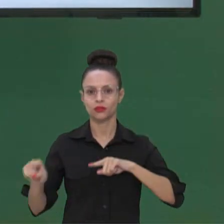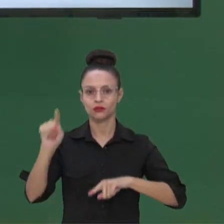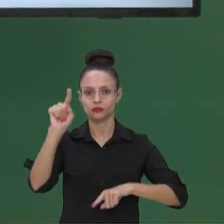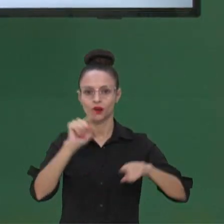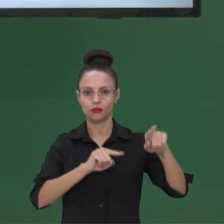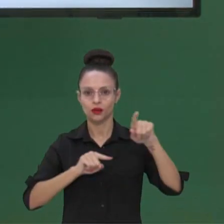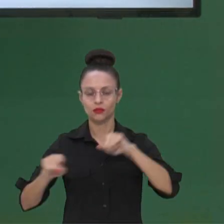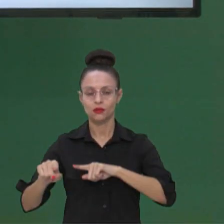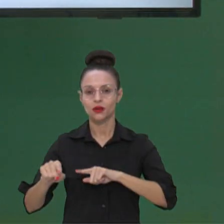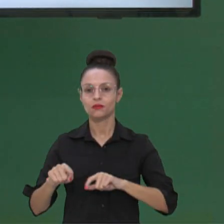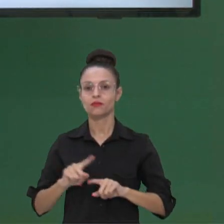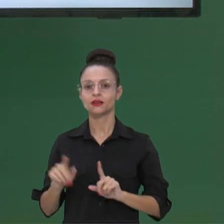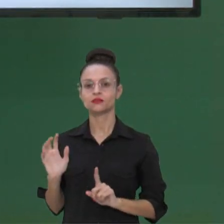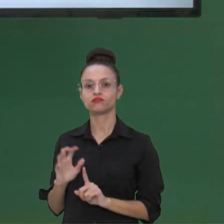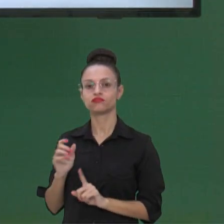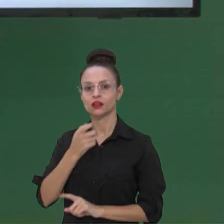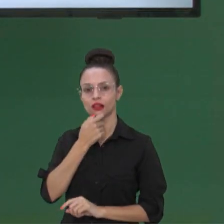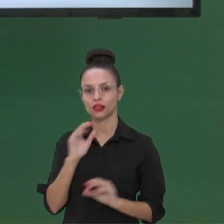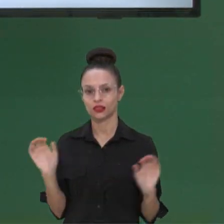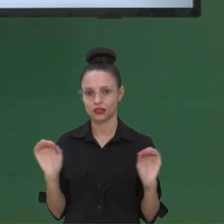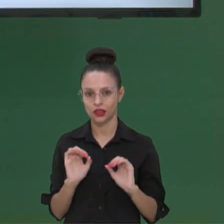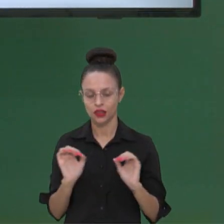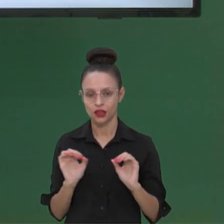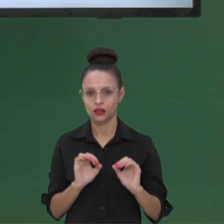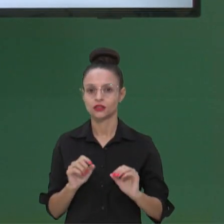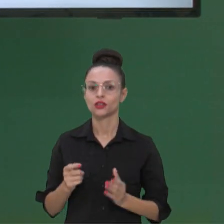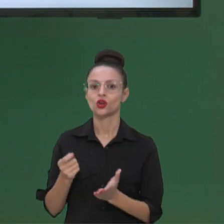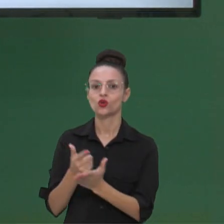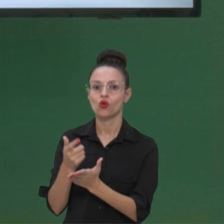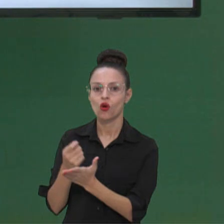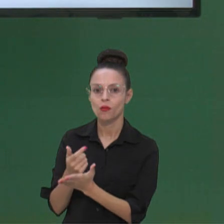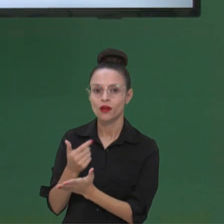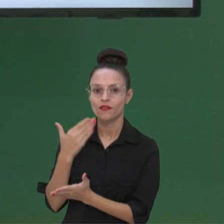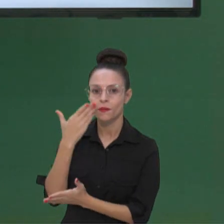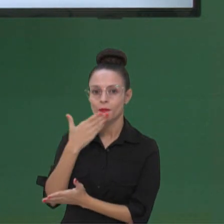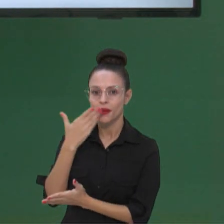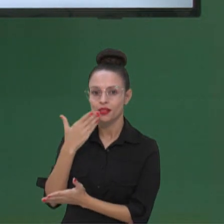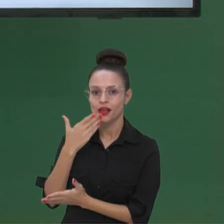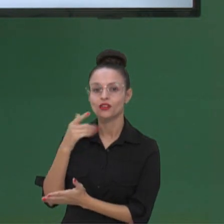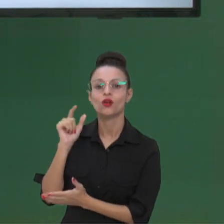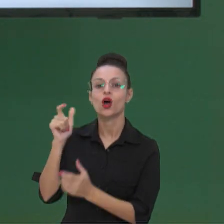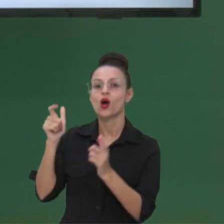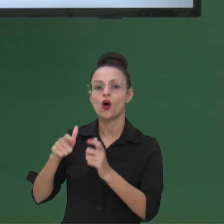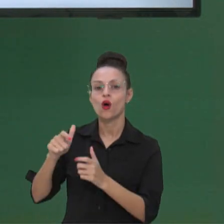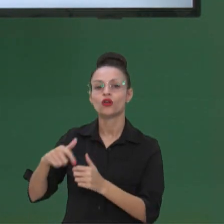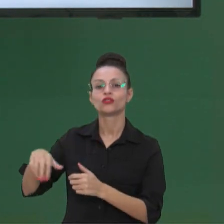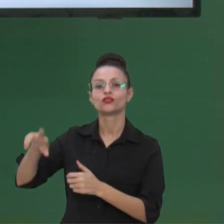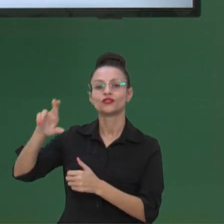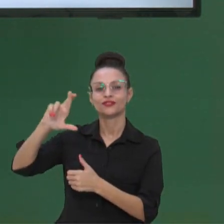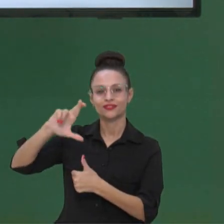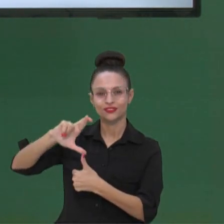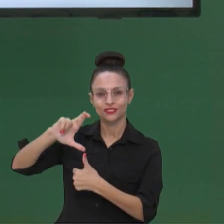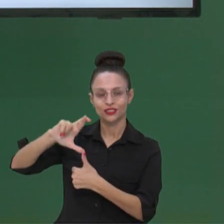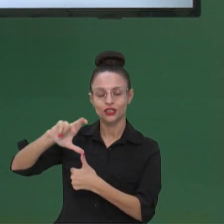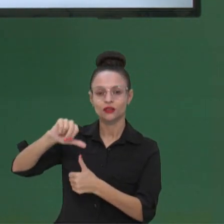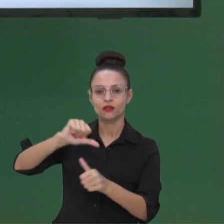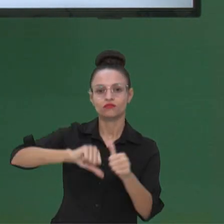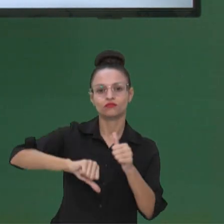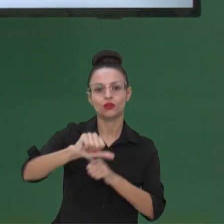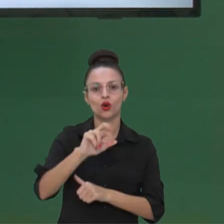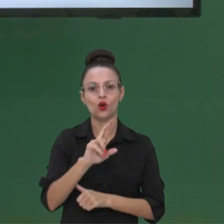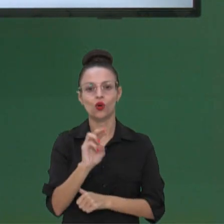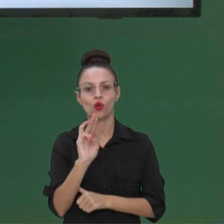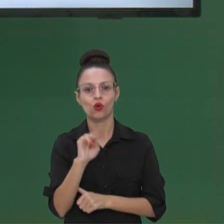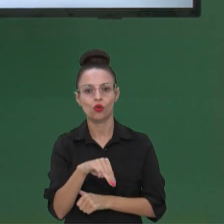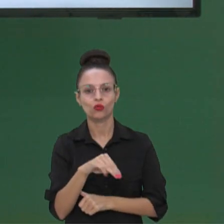da Inglaterra. Os colonos compravam melaço nas Antilhas, transformavam em rum e trocavam a